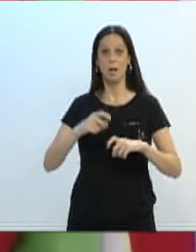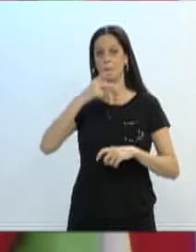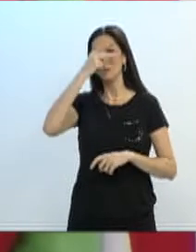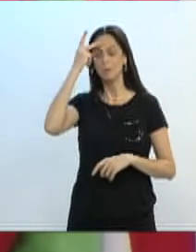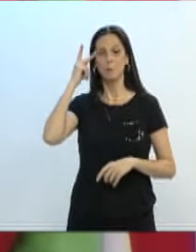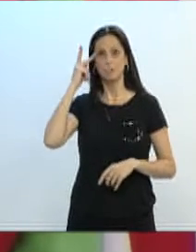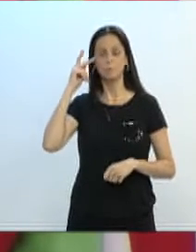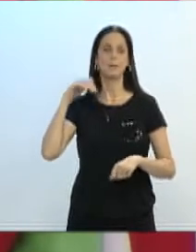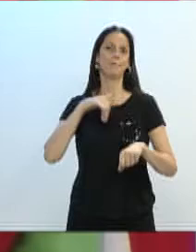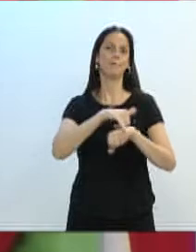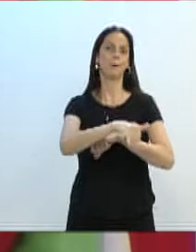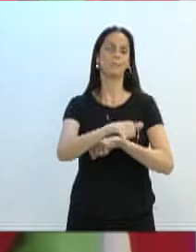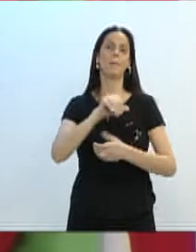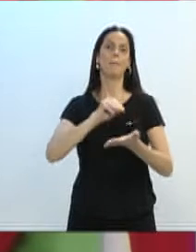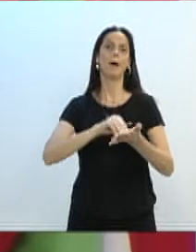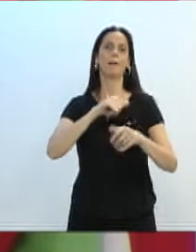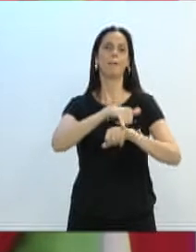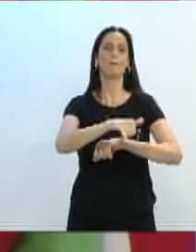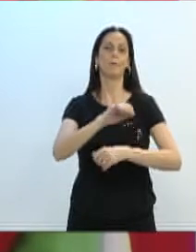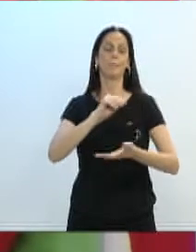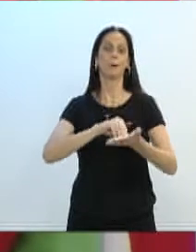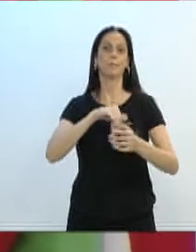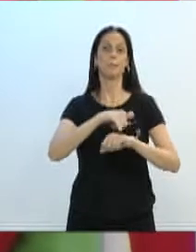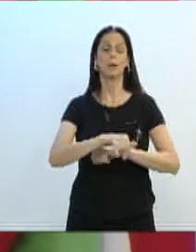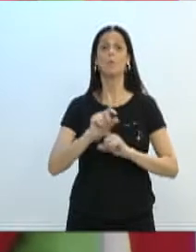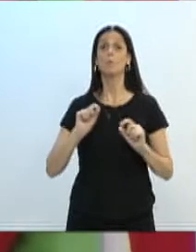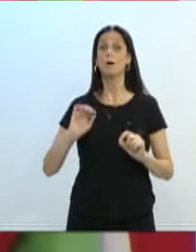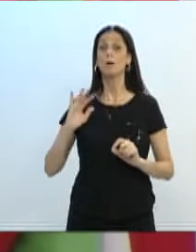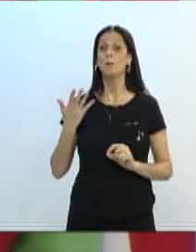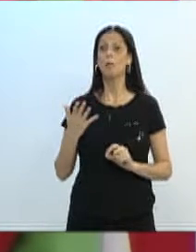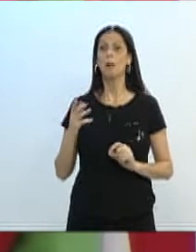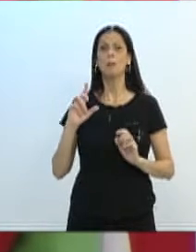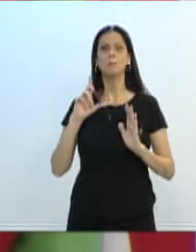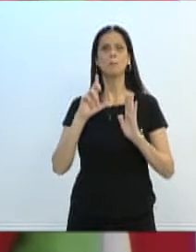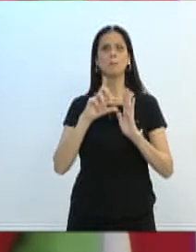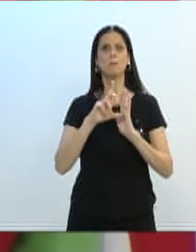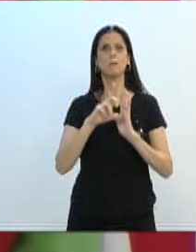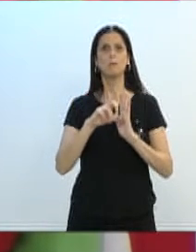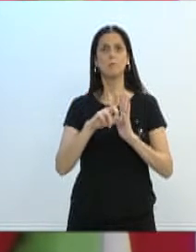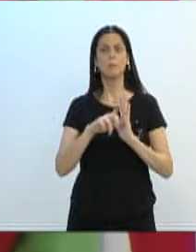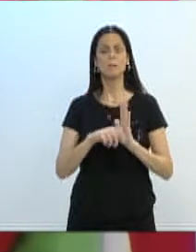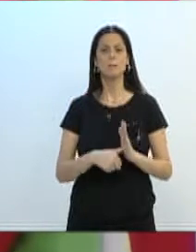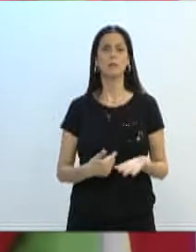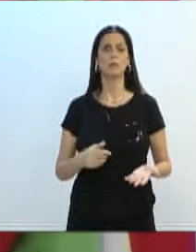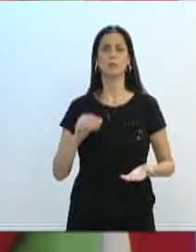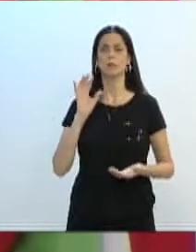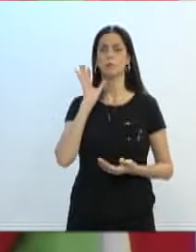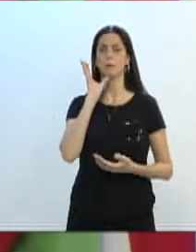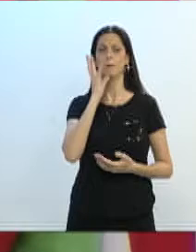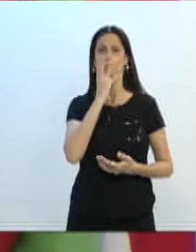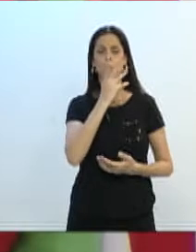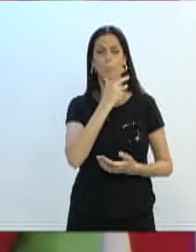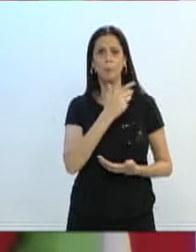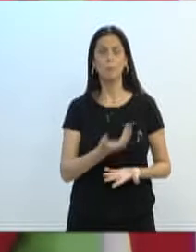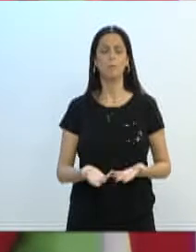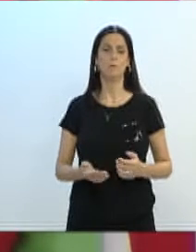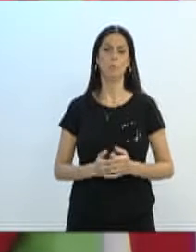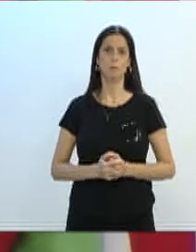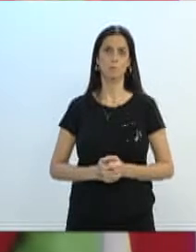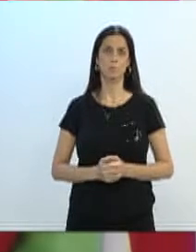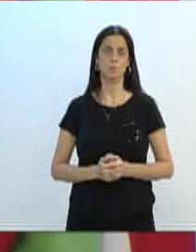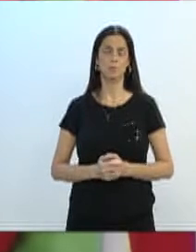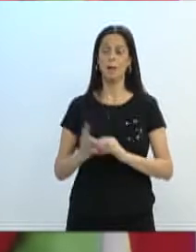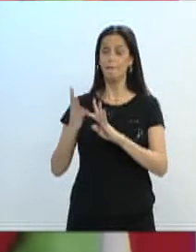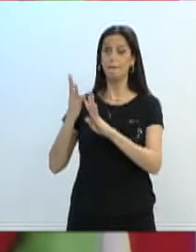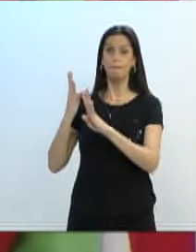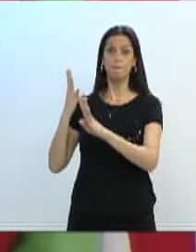as pessoas acabam faltando. Isso gera um atraso, o vereador Marcelo Lanzarin com certeza sabe disso, isso gera um atraso na fila, né,